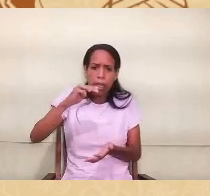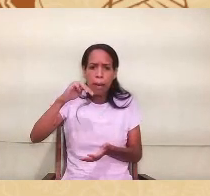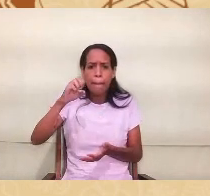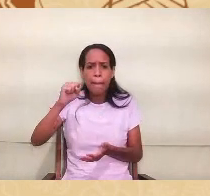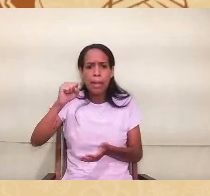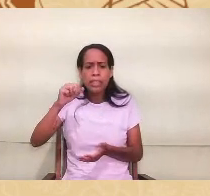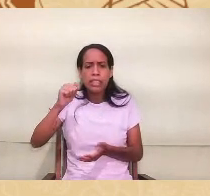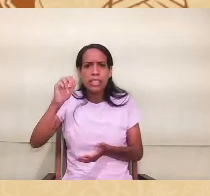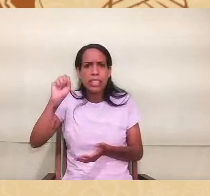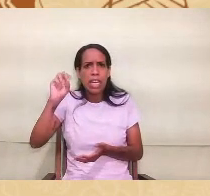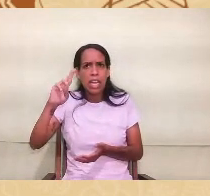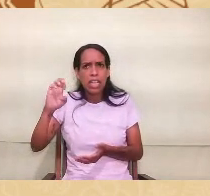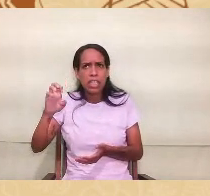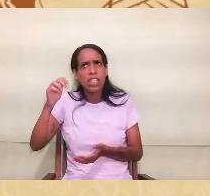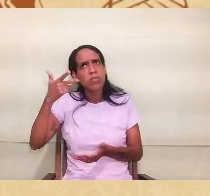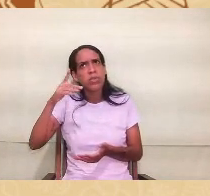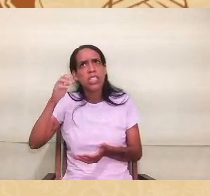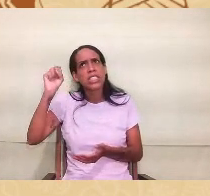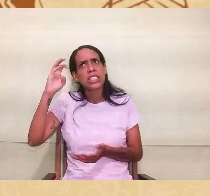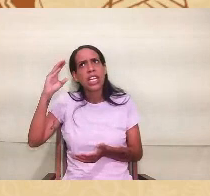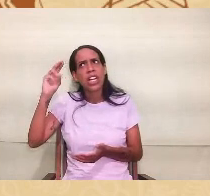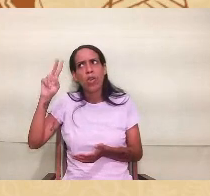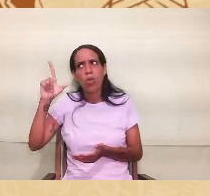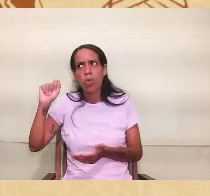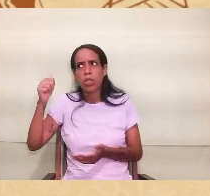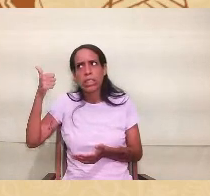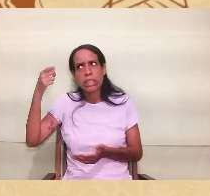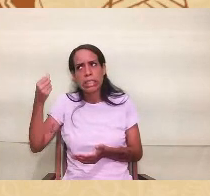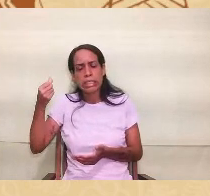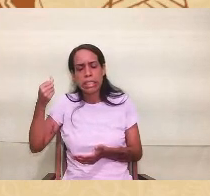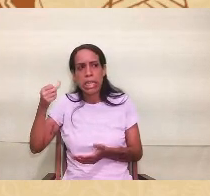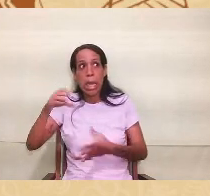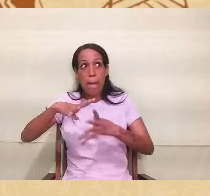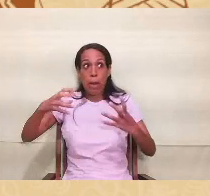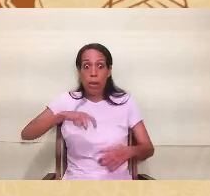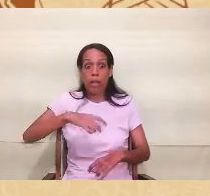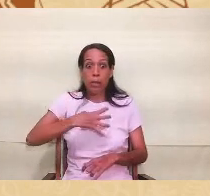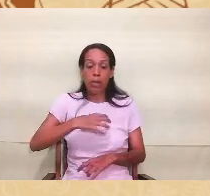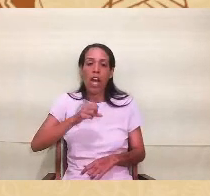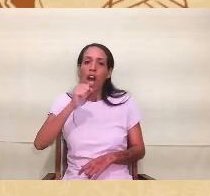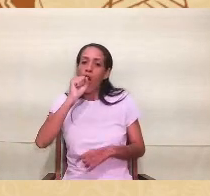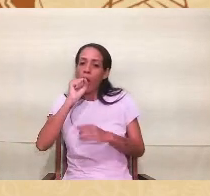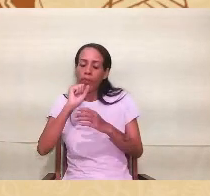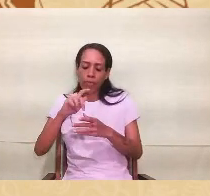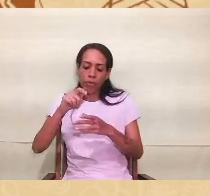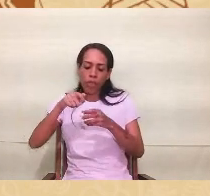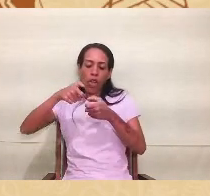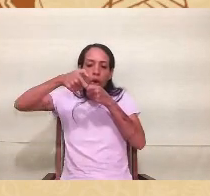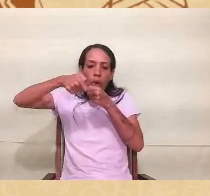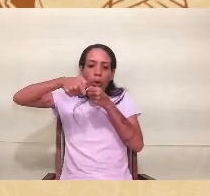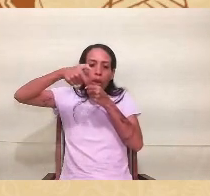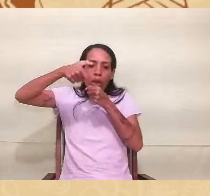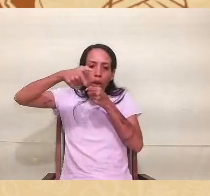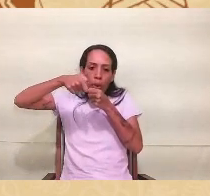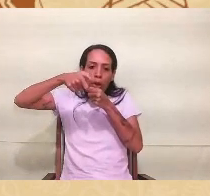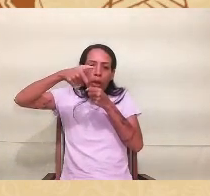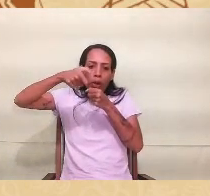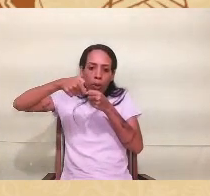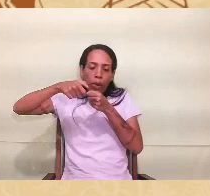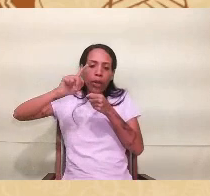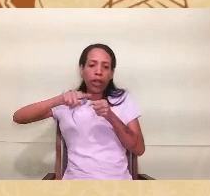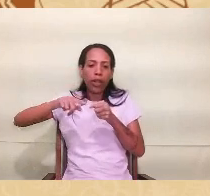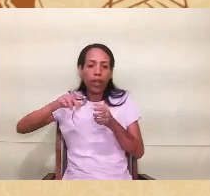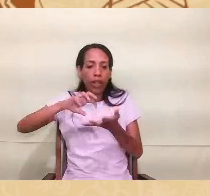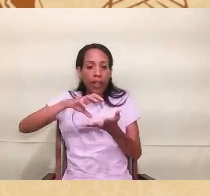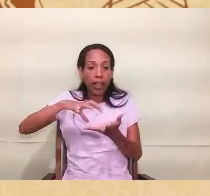Bahia. Só que a gente vai cantando, a gente vai raminhando, a gente vai fumando cachimbo, vai tocando maracá, vai dançando e assim por diante. Janeiro,